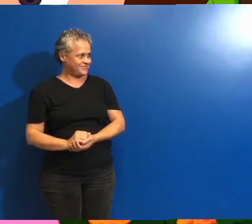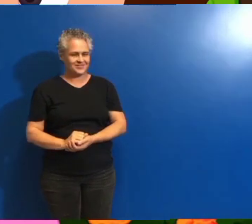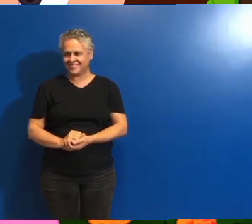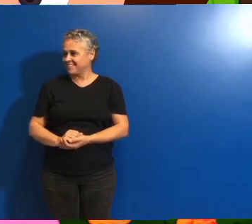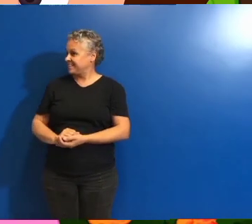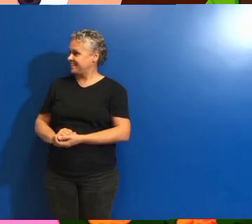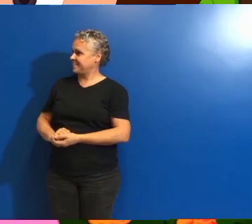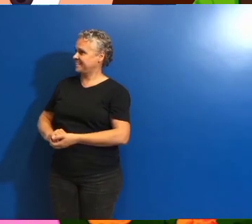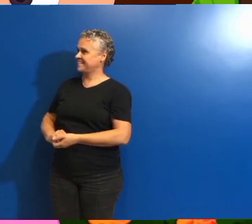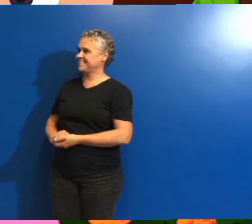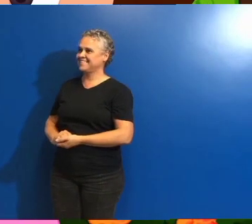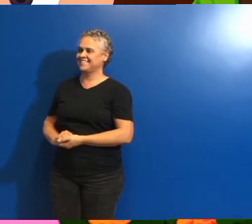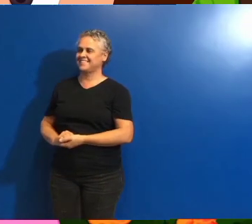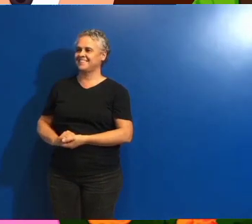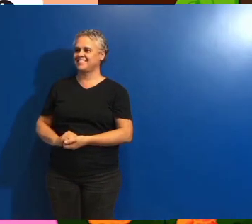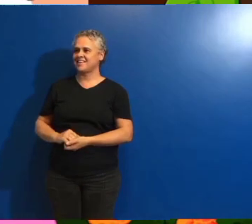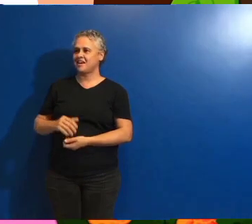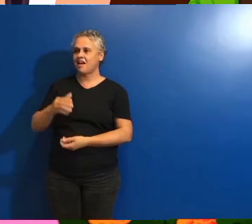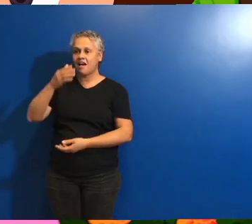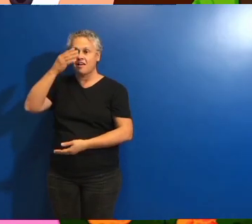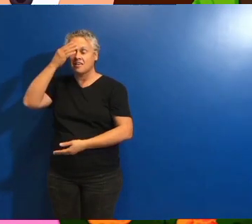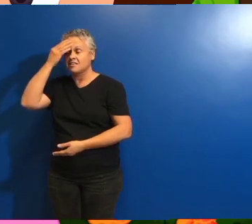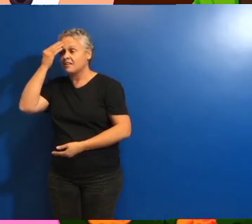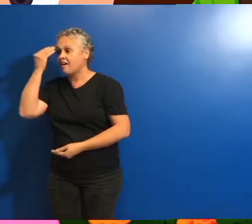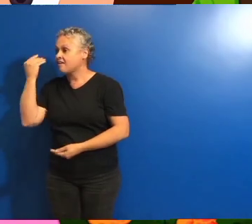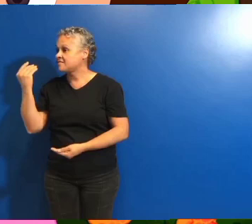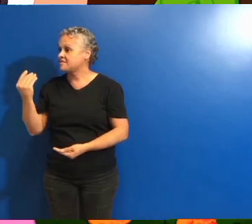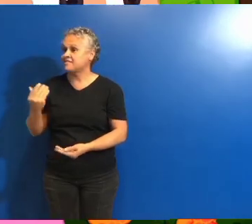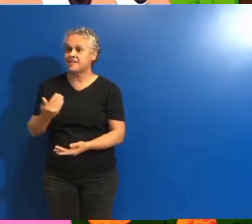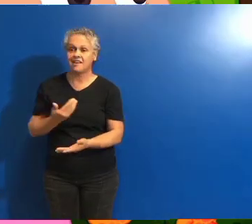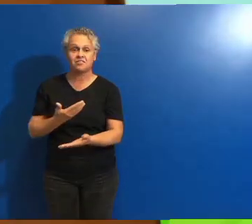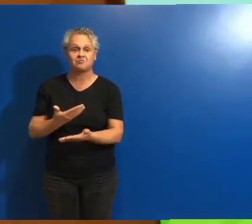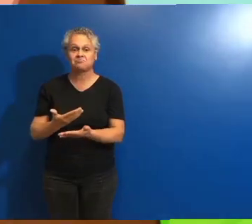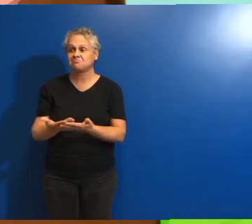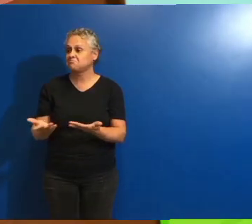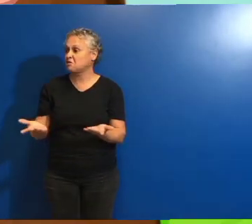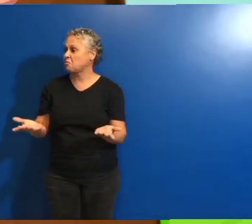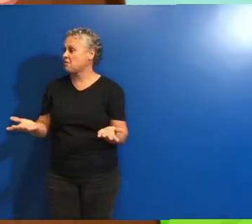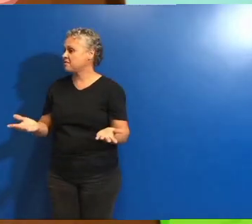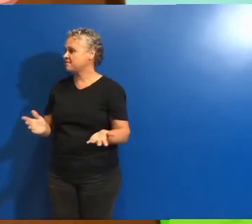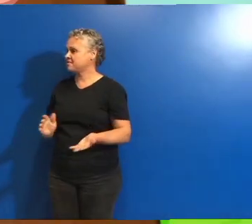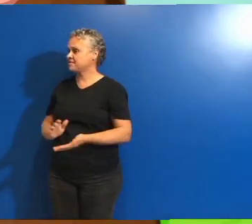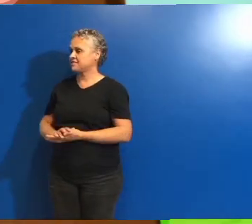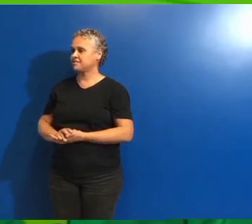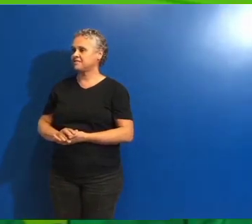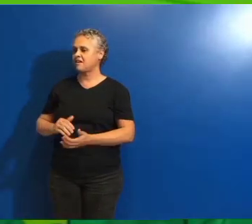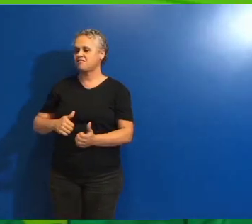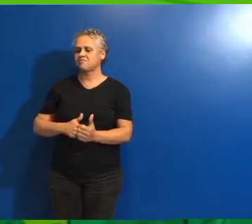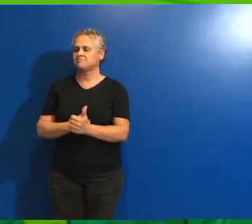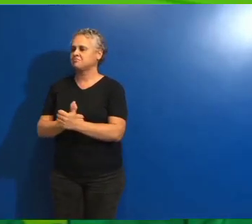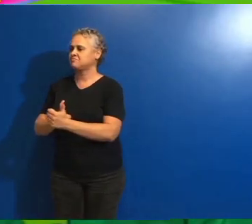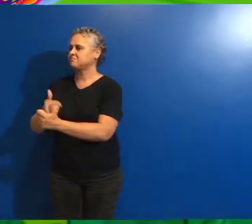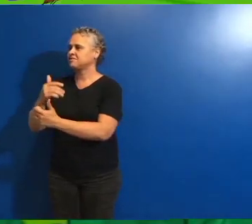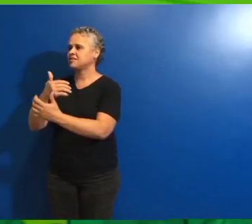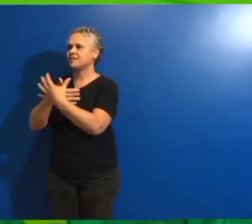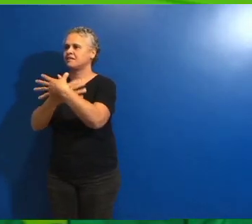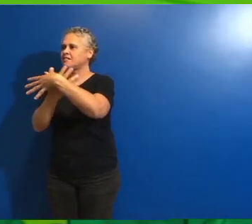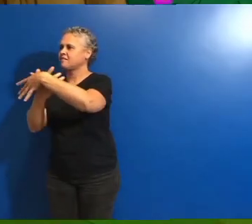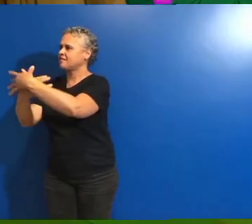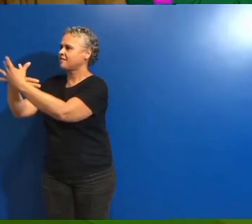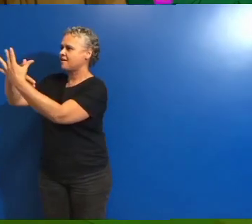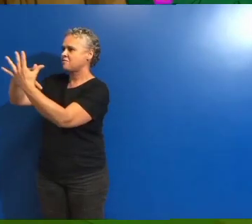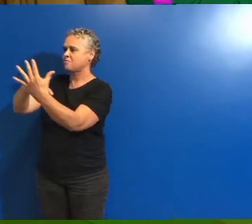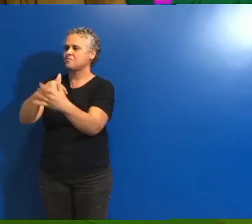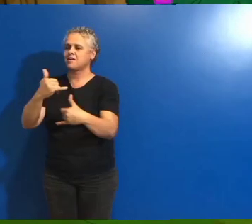Eles se entreolharam e sorriram de felicidade. Por um momento esqueceram que estavam perdidos e com fome e seguiram